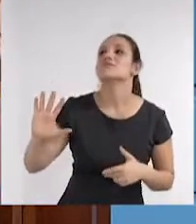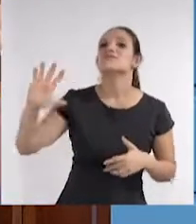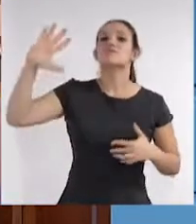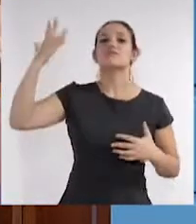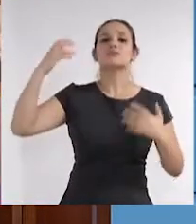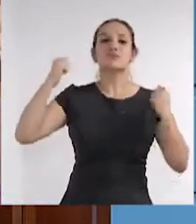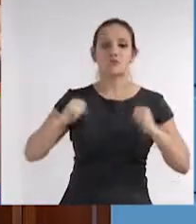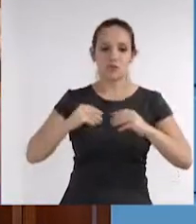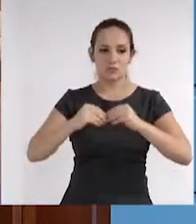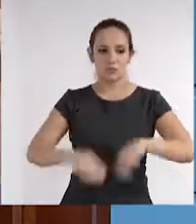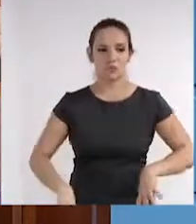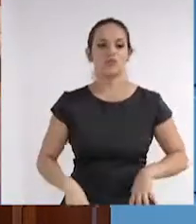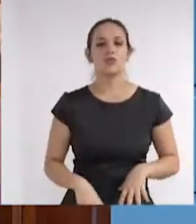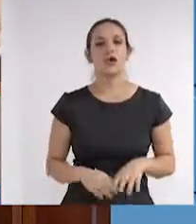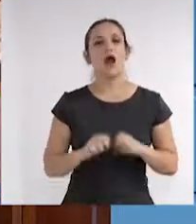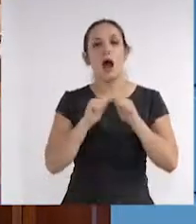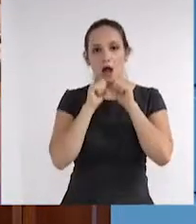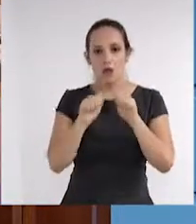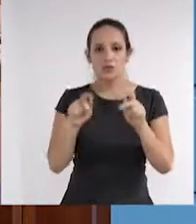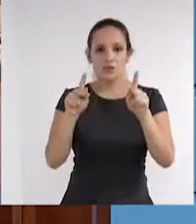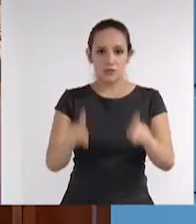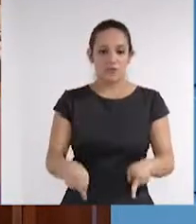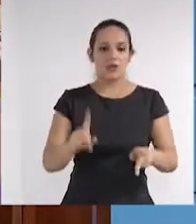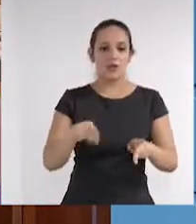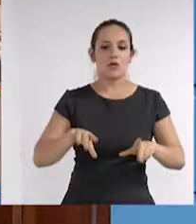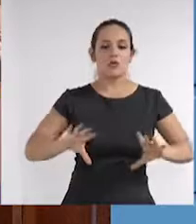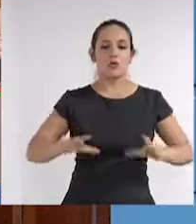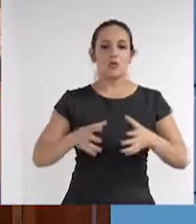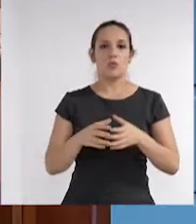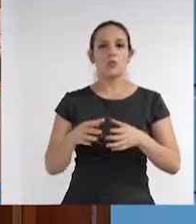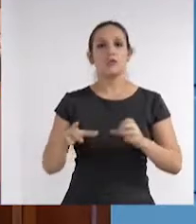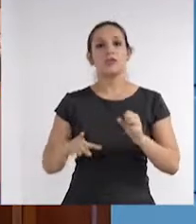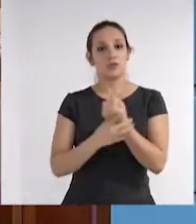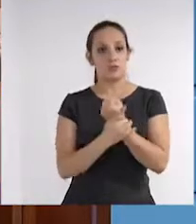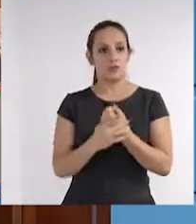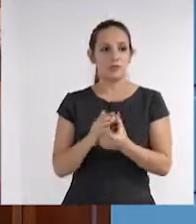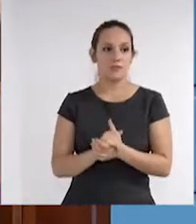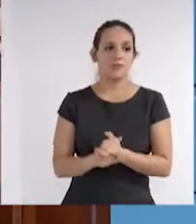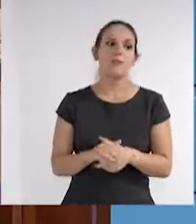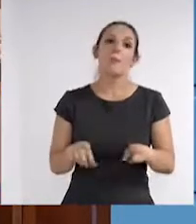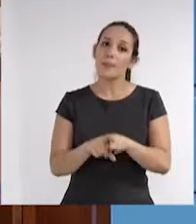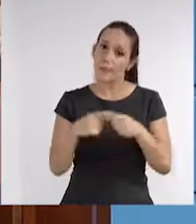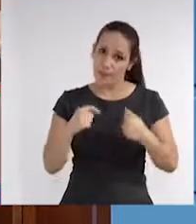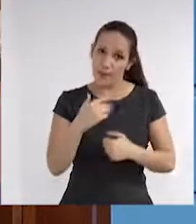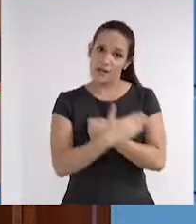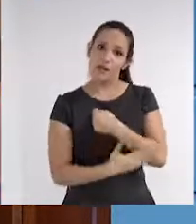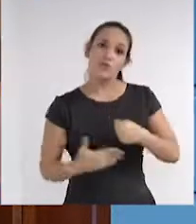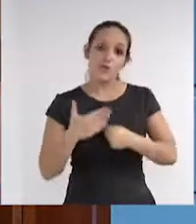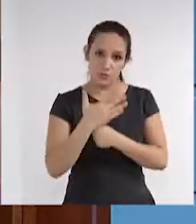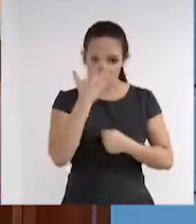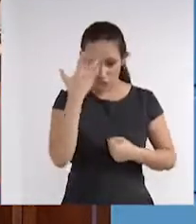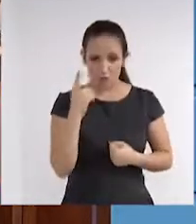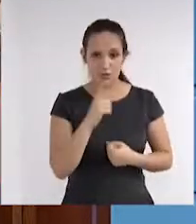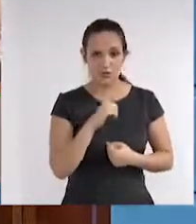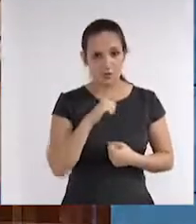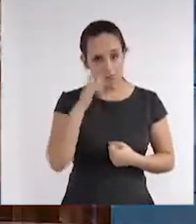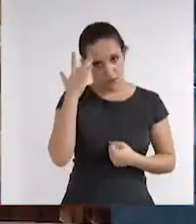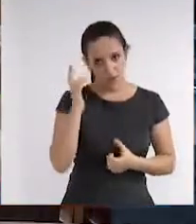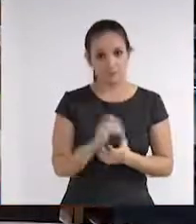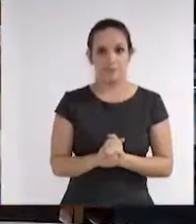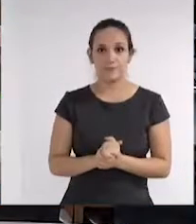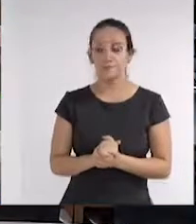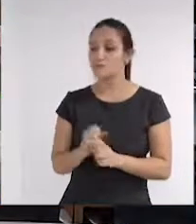prejudicar o bom andamento do trabalho da Comissão de Segurança e a segurança das pessoas que virão aqui amanhã. Permita uma parte da Vossa